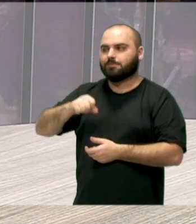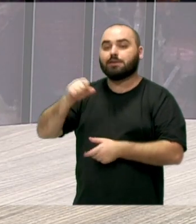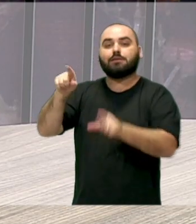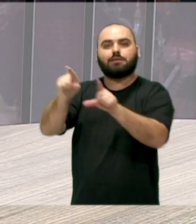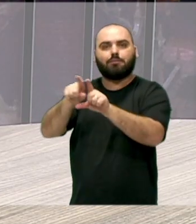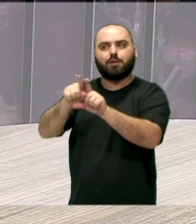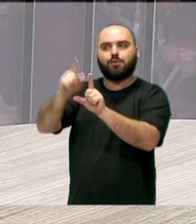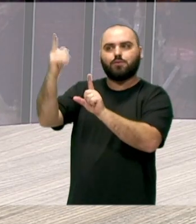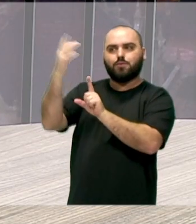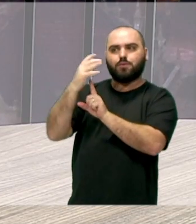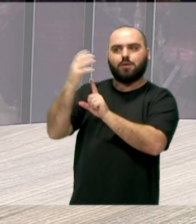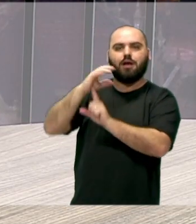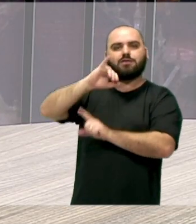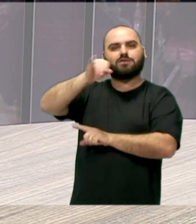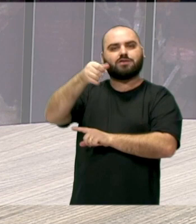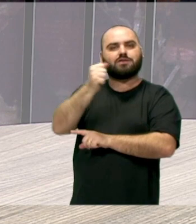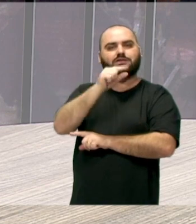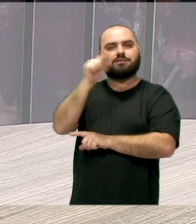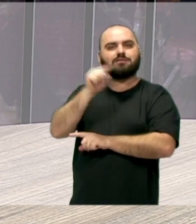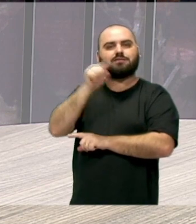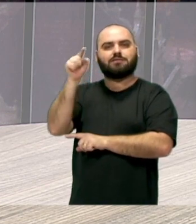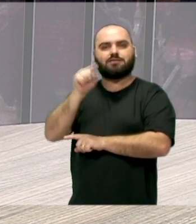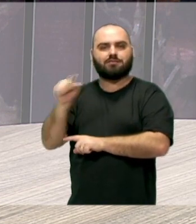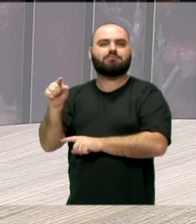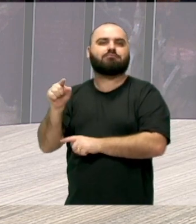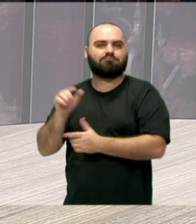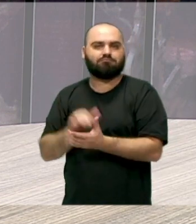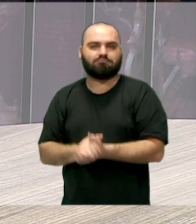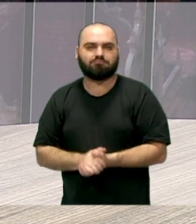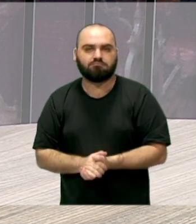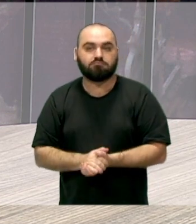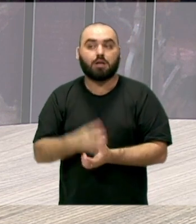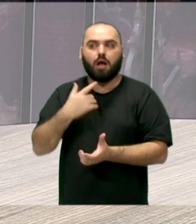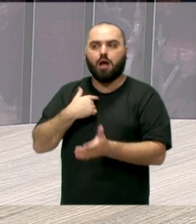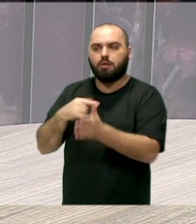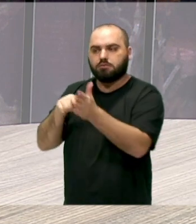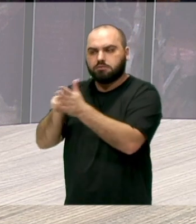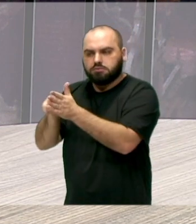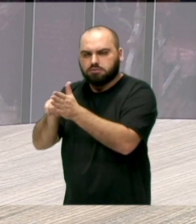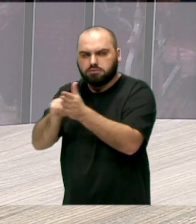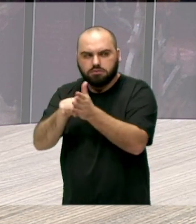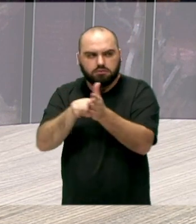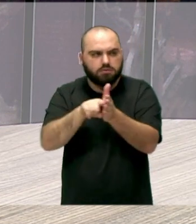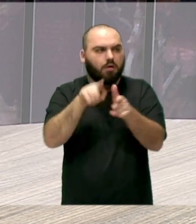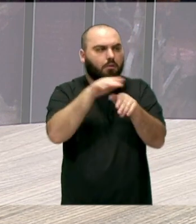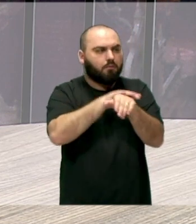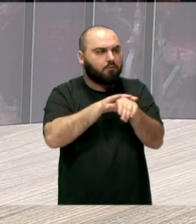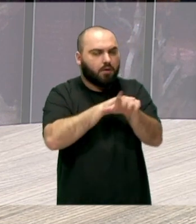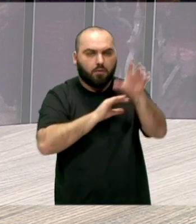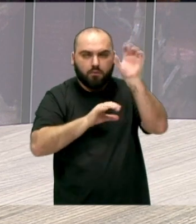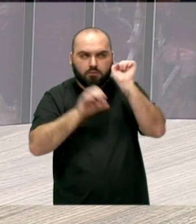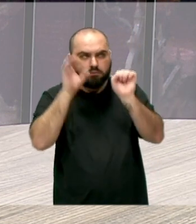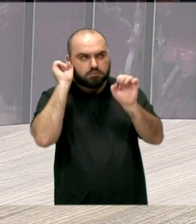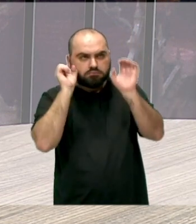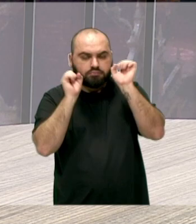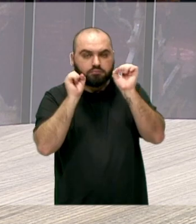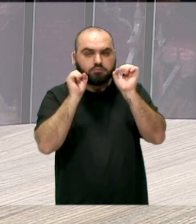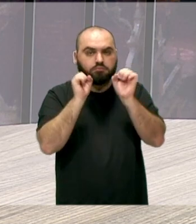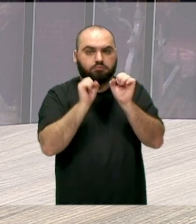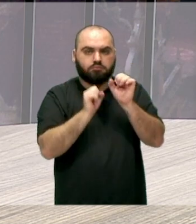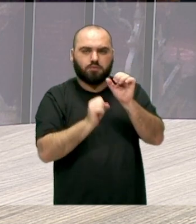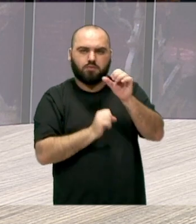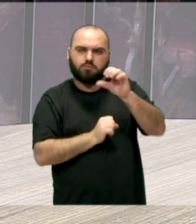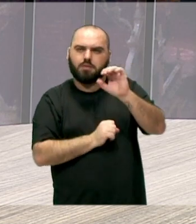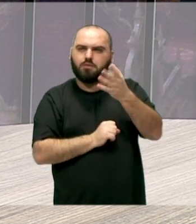que foi assim, pelo menos pelas minhas pesquisas e o que eu conversei e ouvi, a década de 90 e